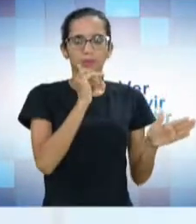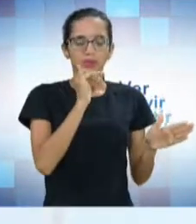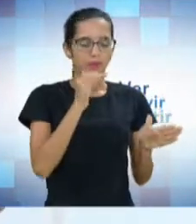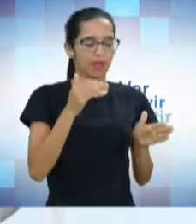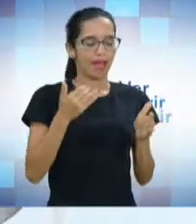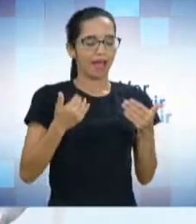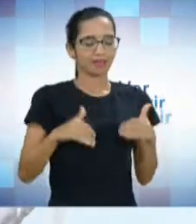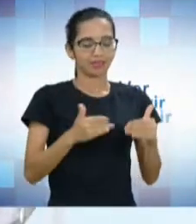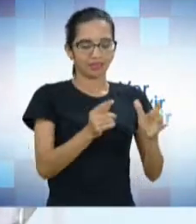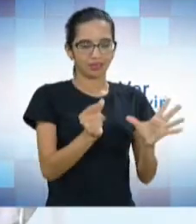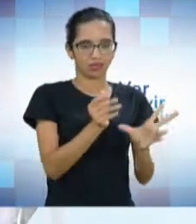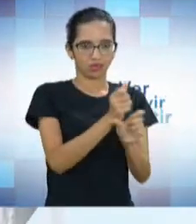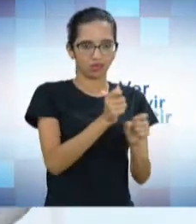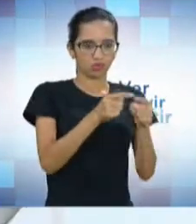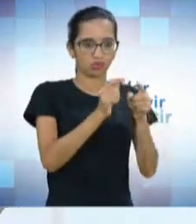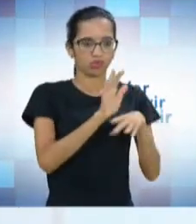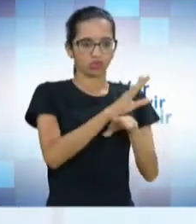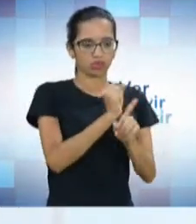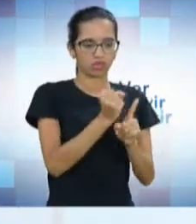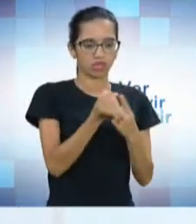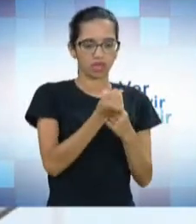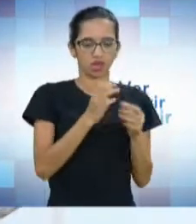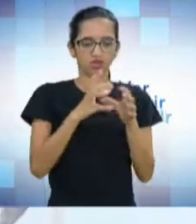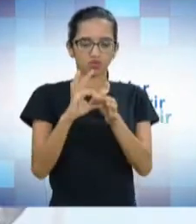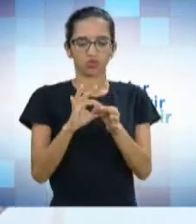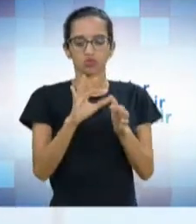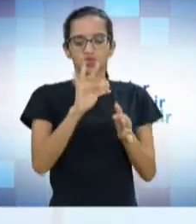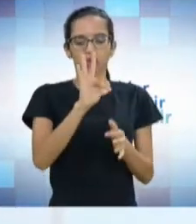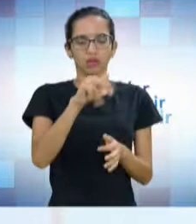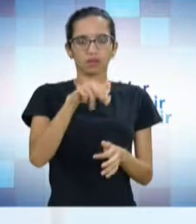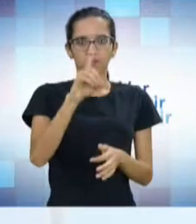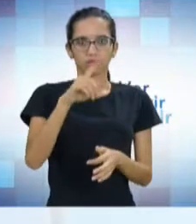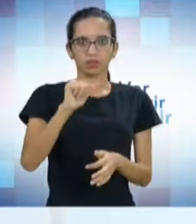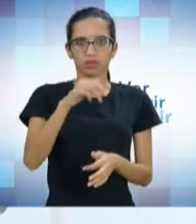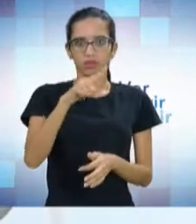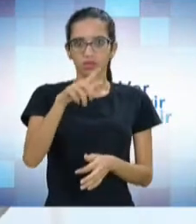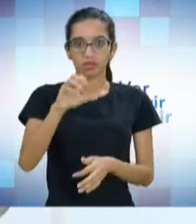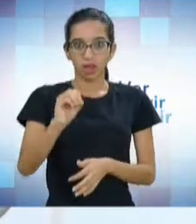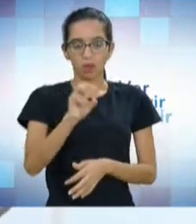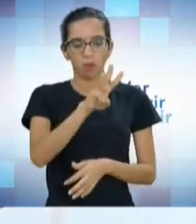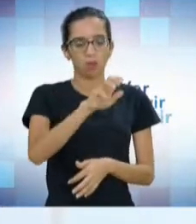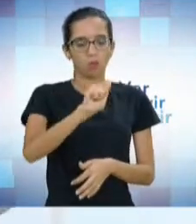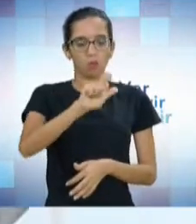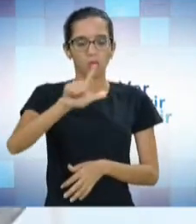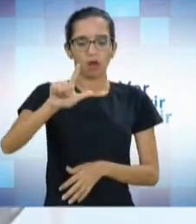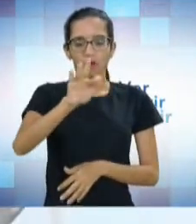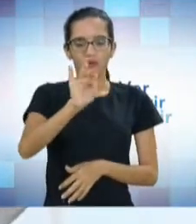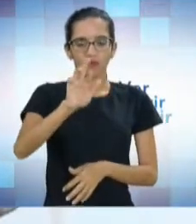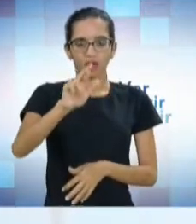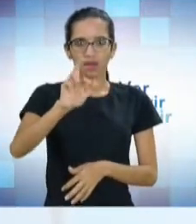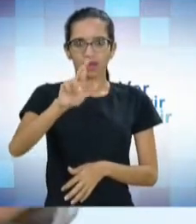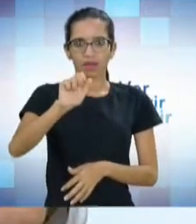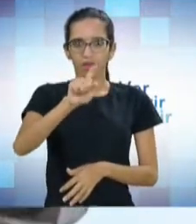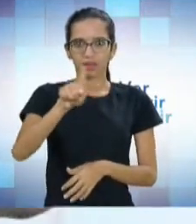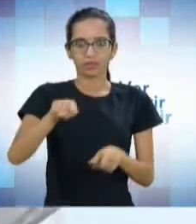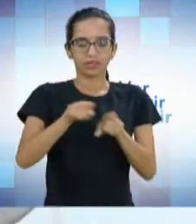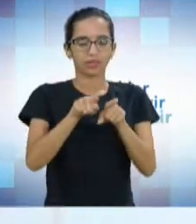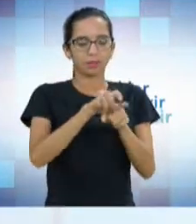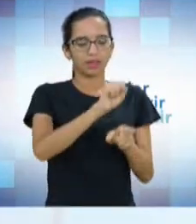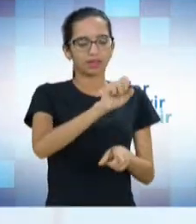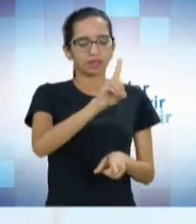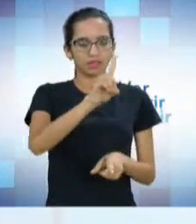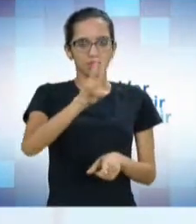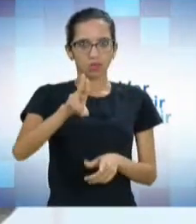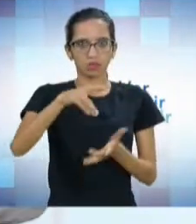com a fundação wall ferraz e conhece deus entre nós que foi quem construiu equipamento fez a reforma e construir outra